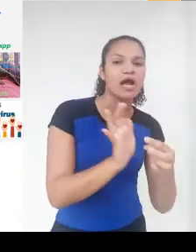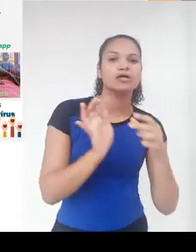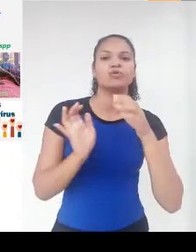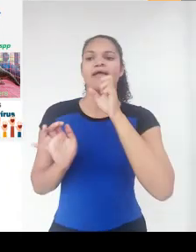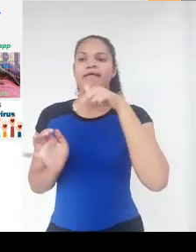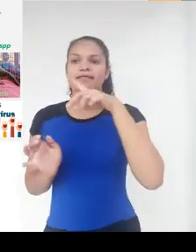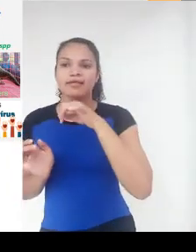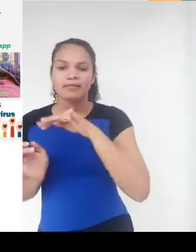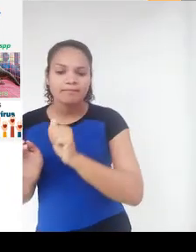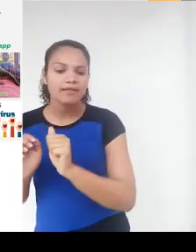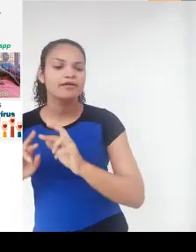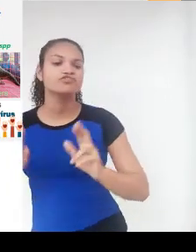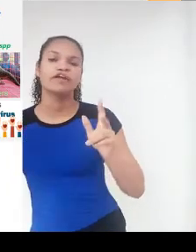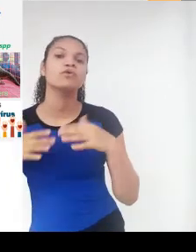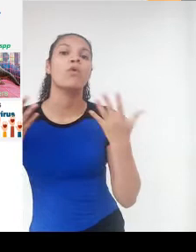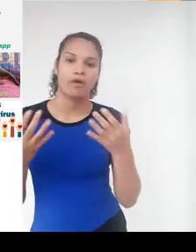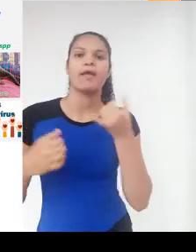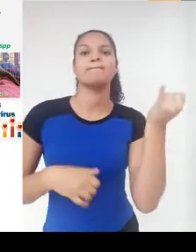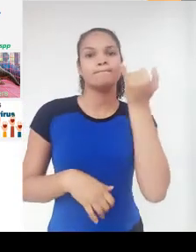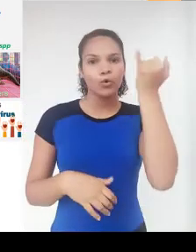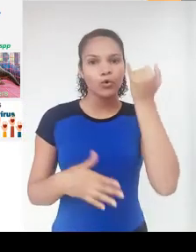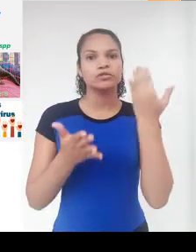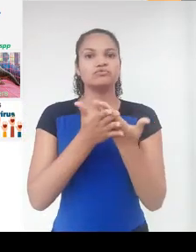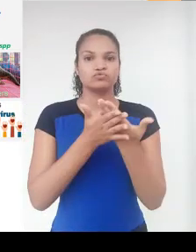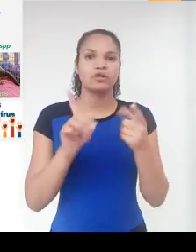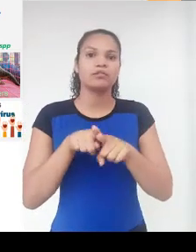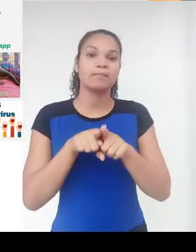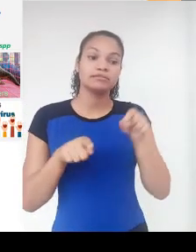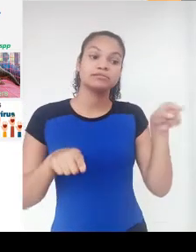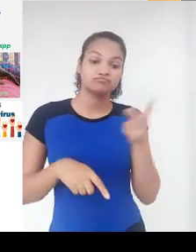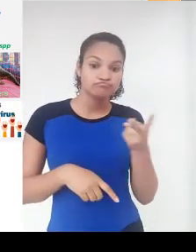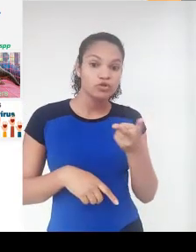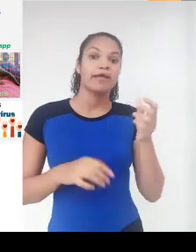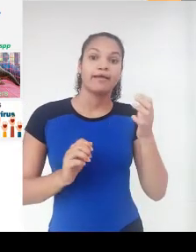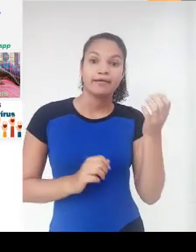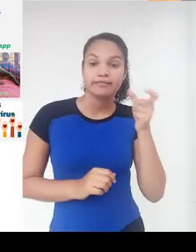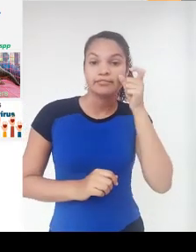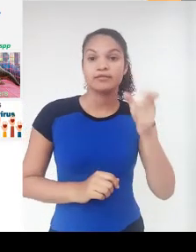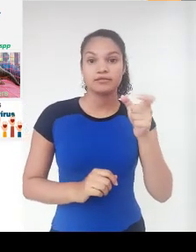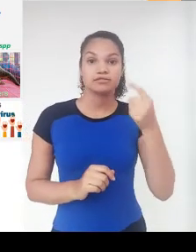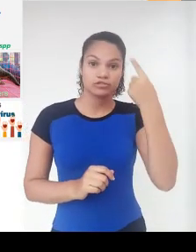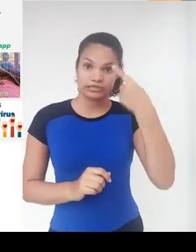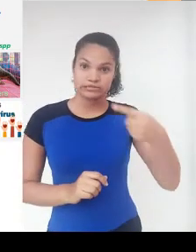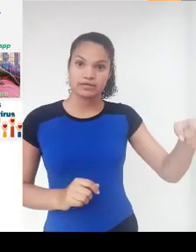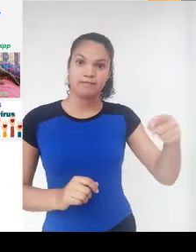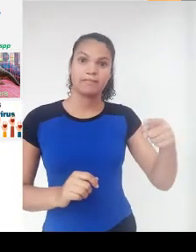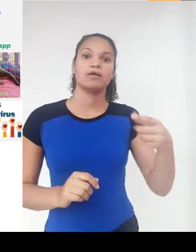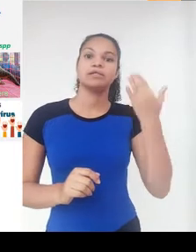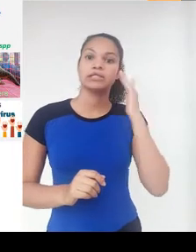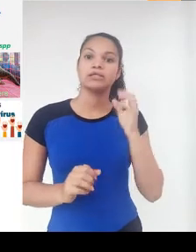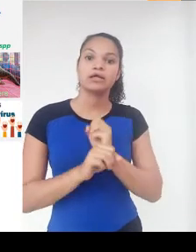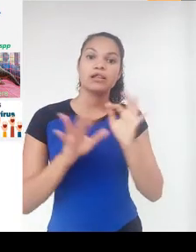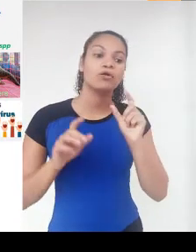pandemia, junto aos nossos alunos, isso é uma coisa interessante para que a gente discuta ao longo dessa semana em que esse